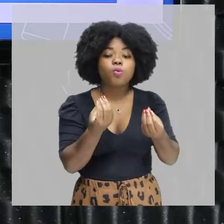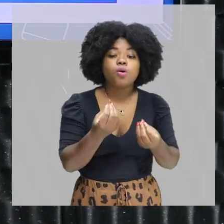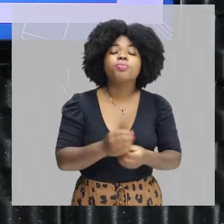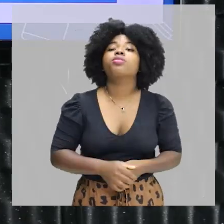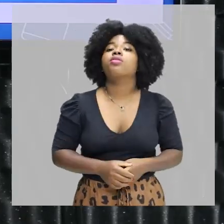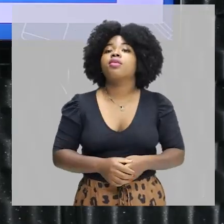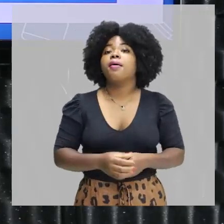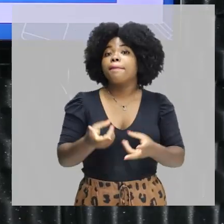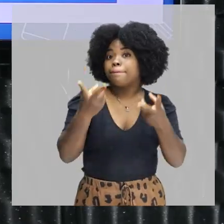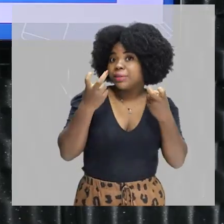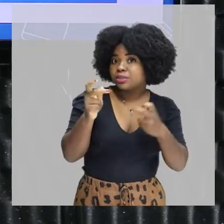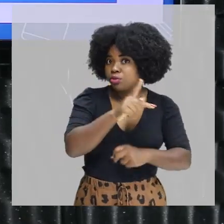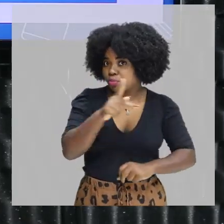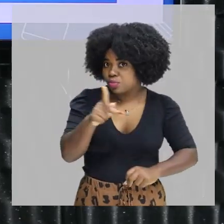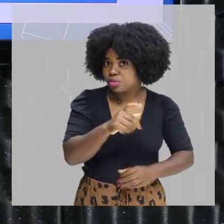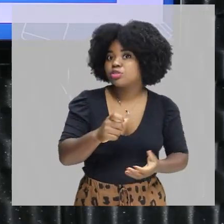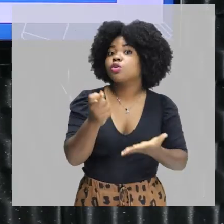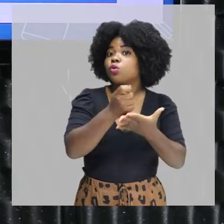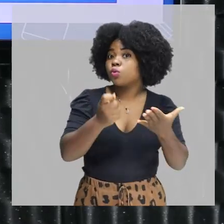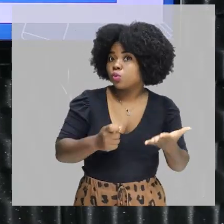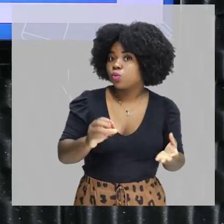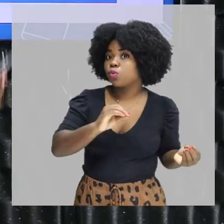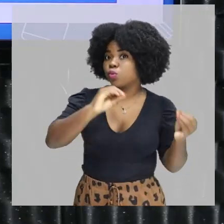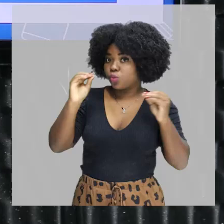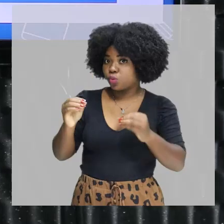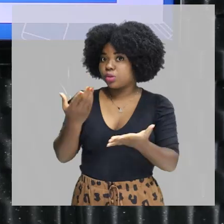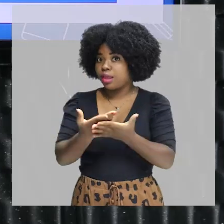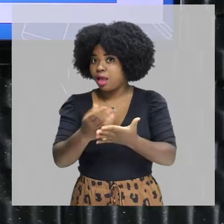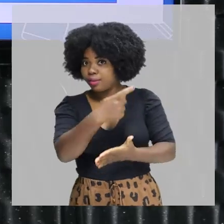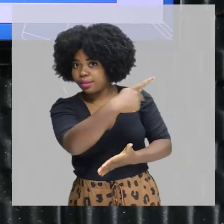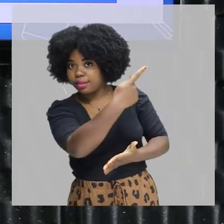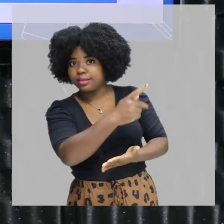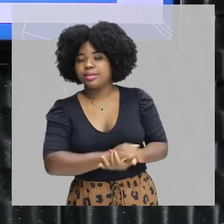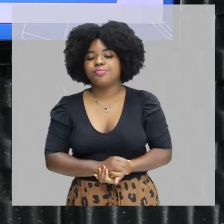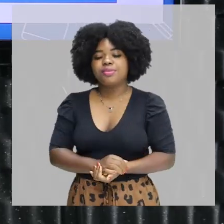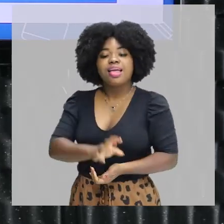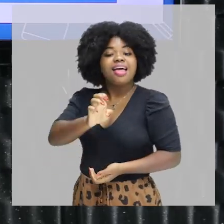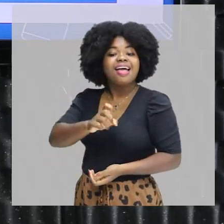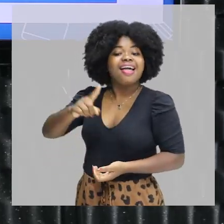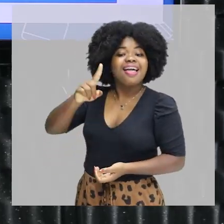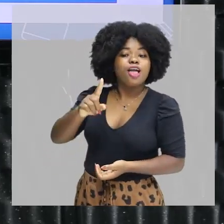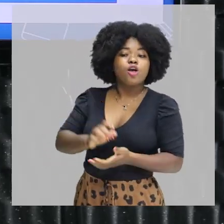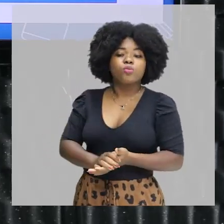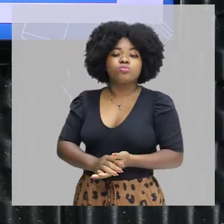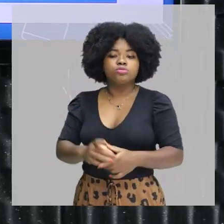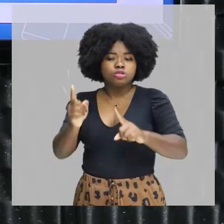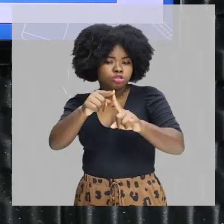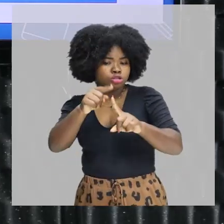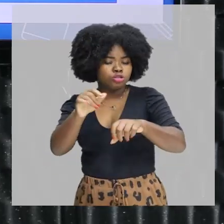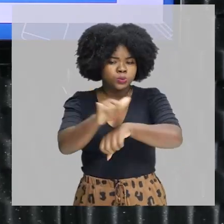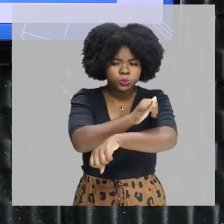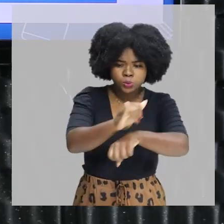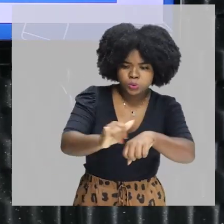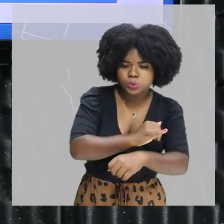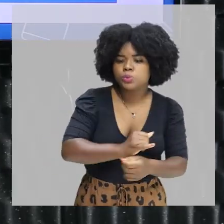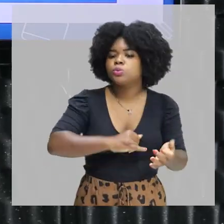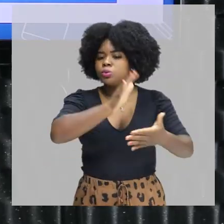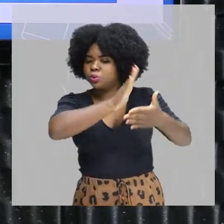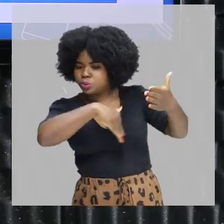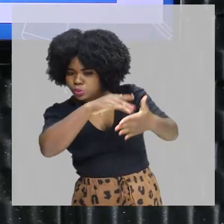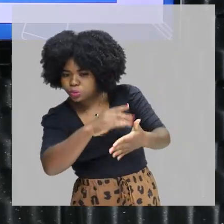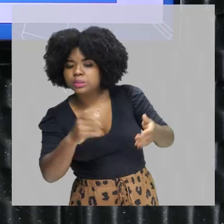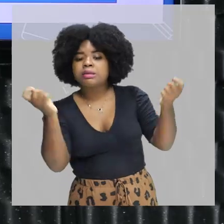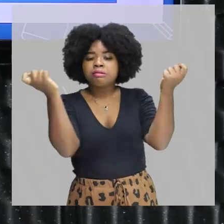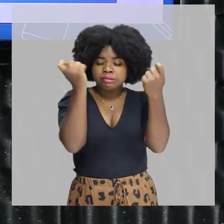Marcos Dominici escreveu lá na aula dele. O pontilhismo é uma técnica de pintura que consiste